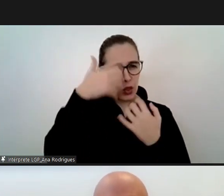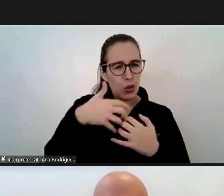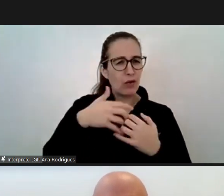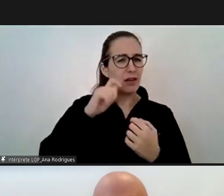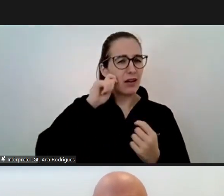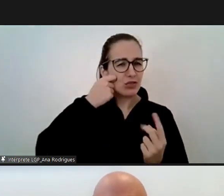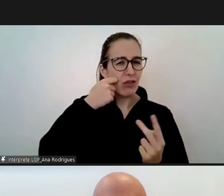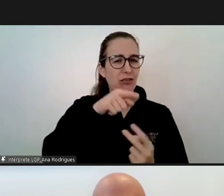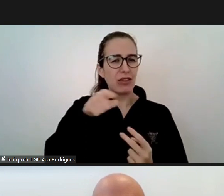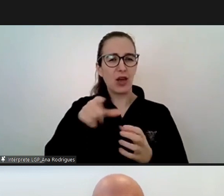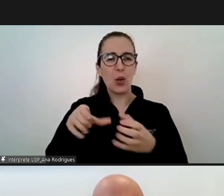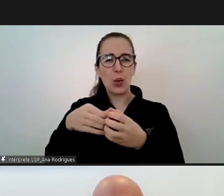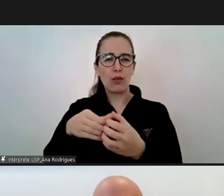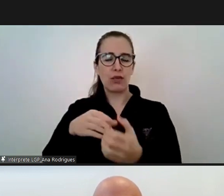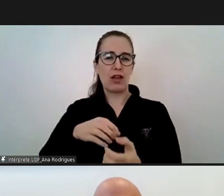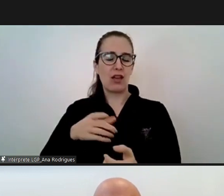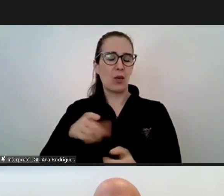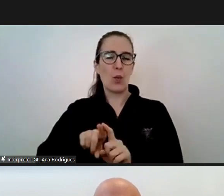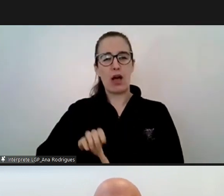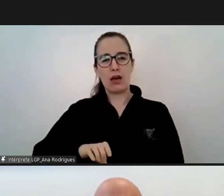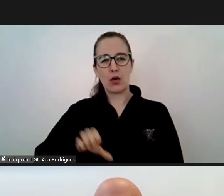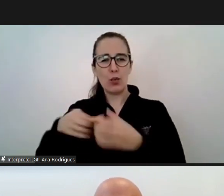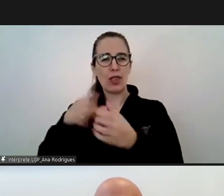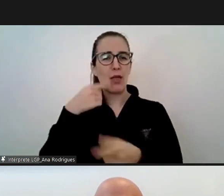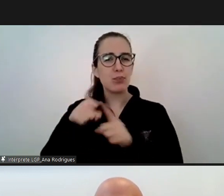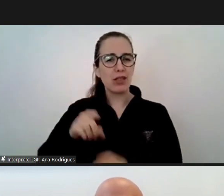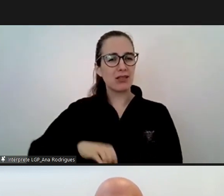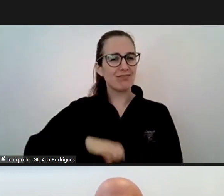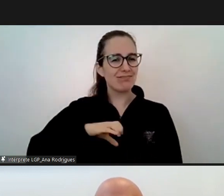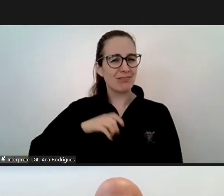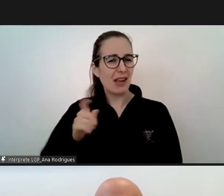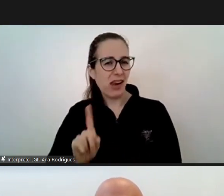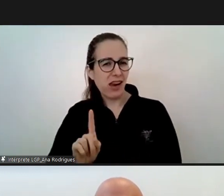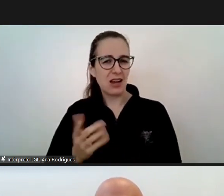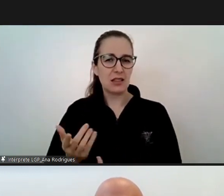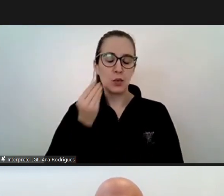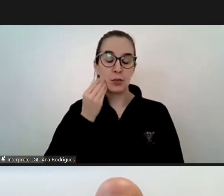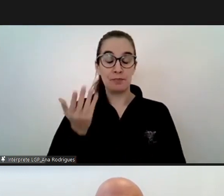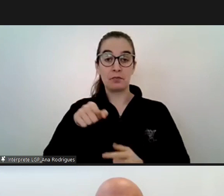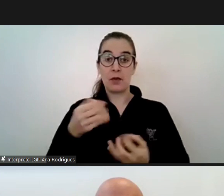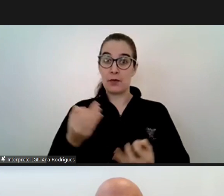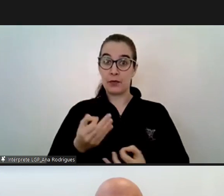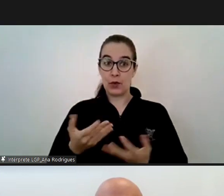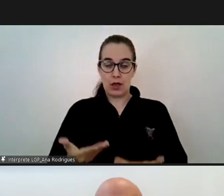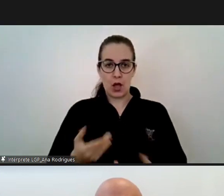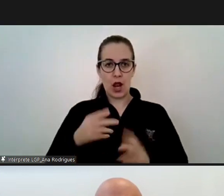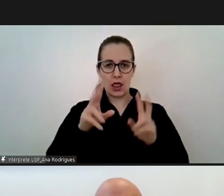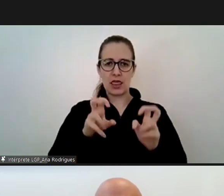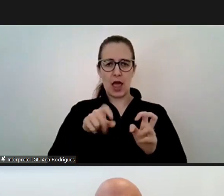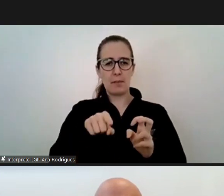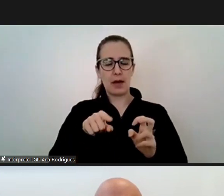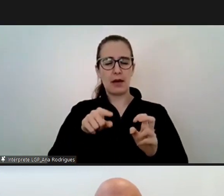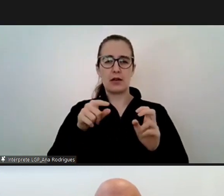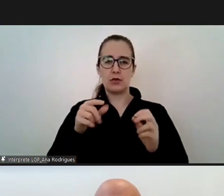confiança na comunidade política em que vivemos. Aliás, esta questão tem estado muito no centro também de estudos sobre a